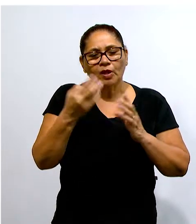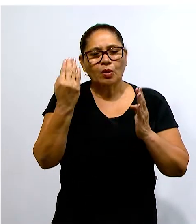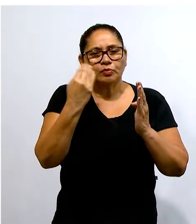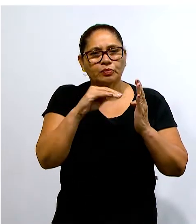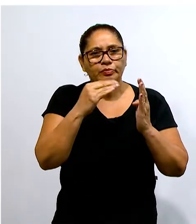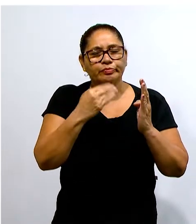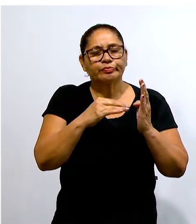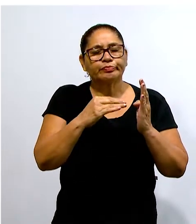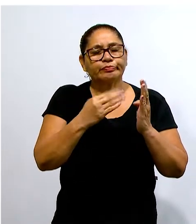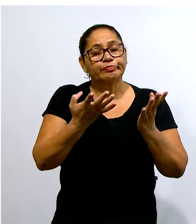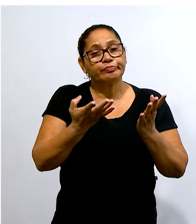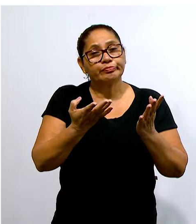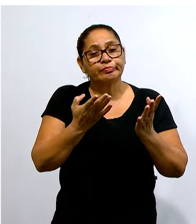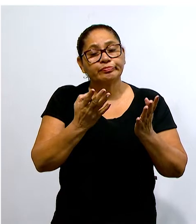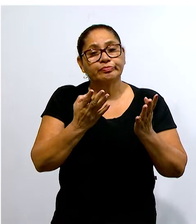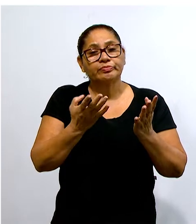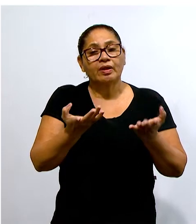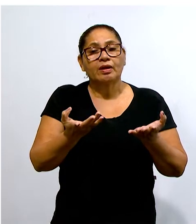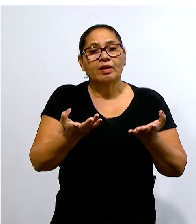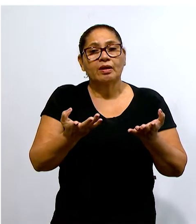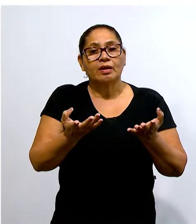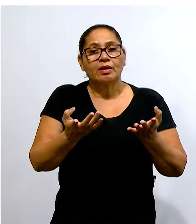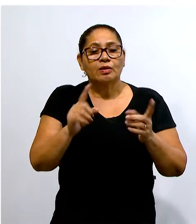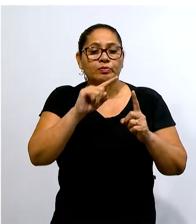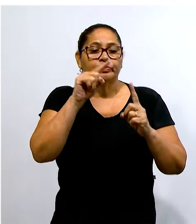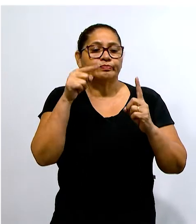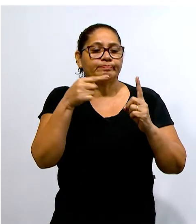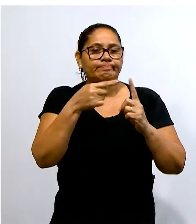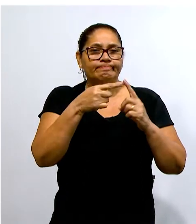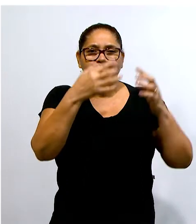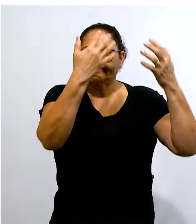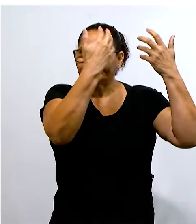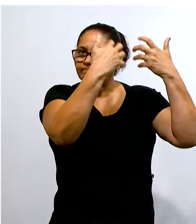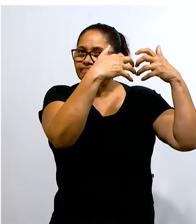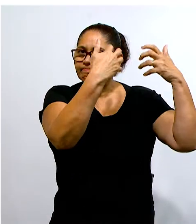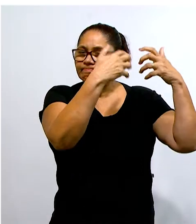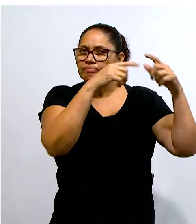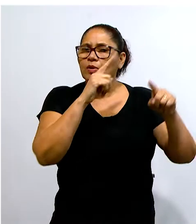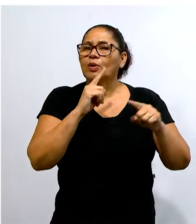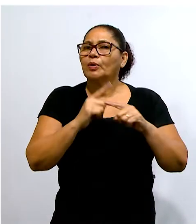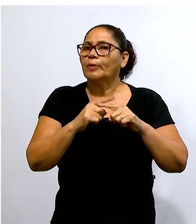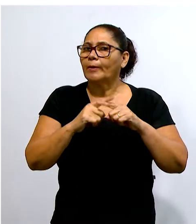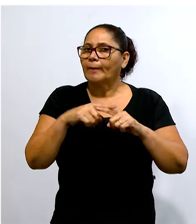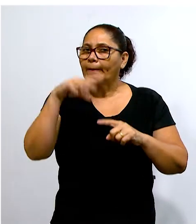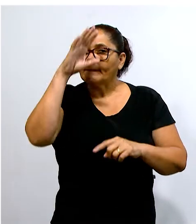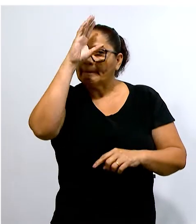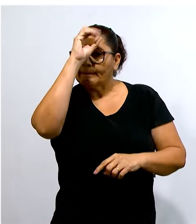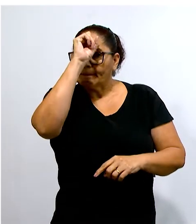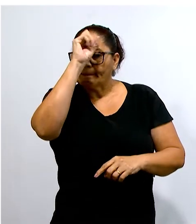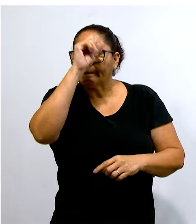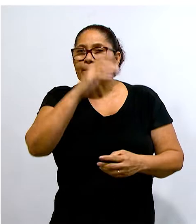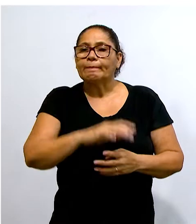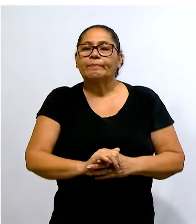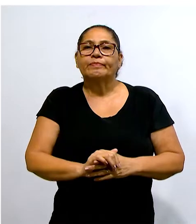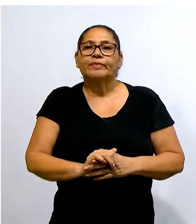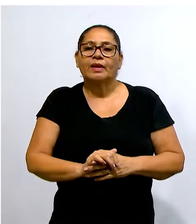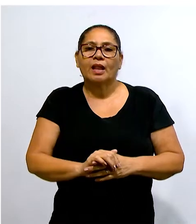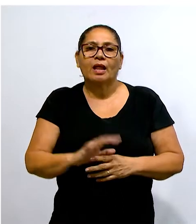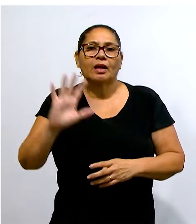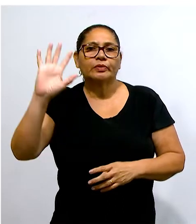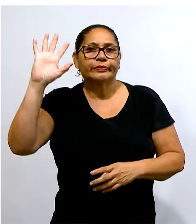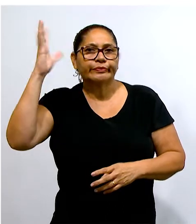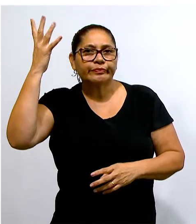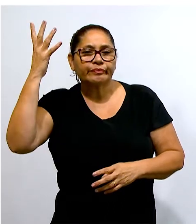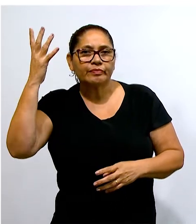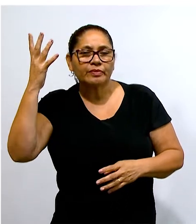Sobretudo, sobre os aspectos cognitivos. Porque a aprendizagem ela vai ocorrer a